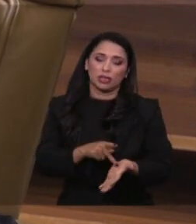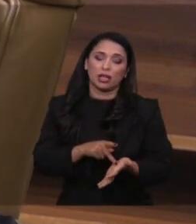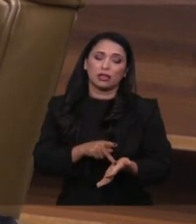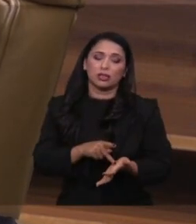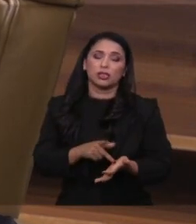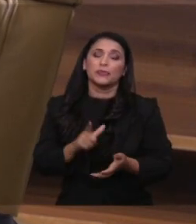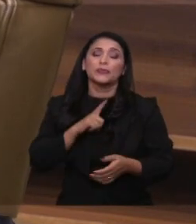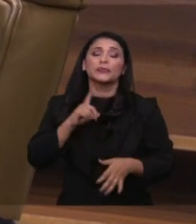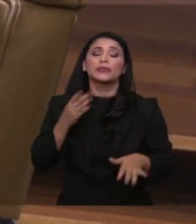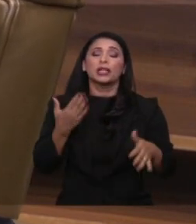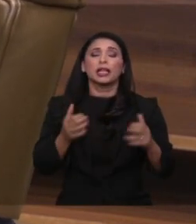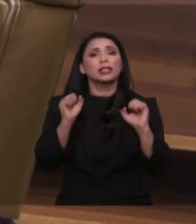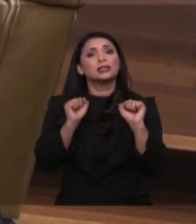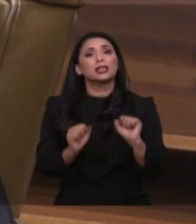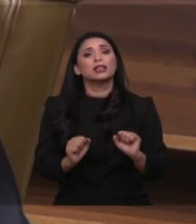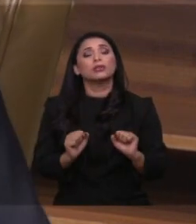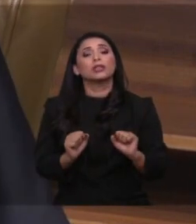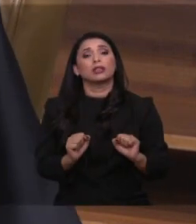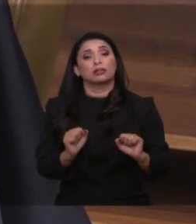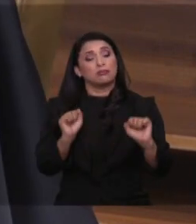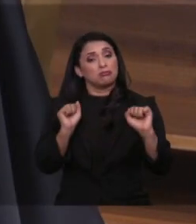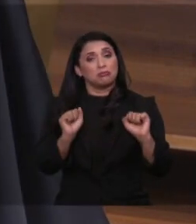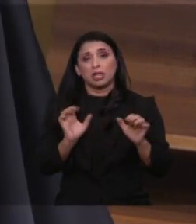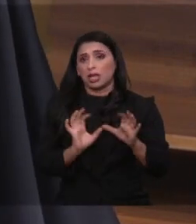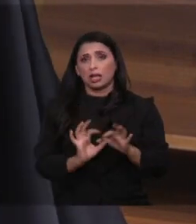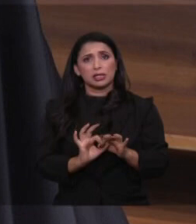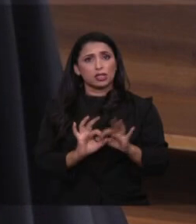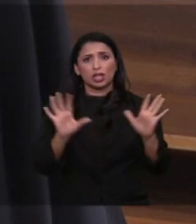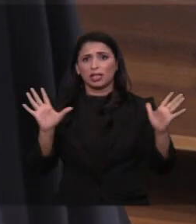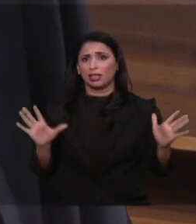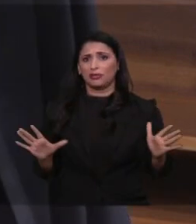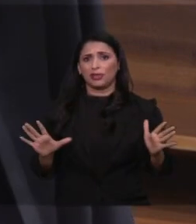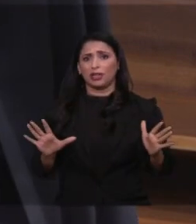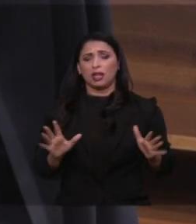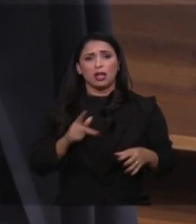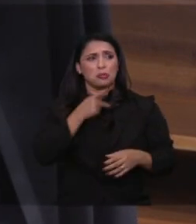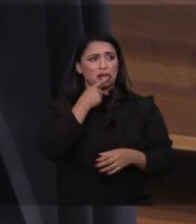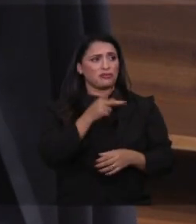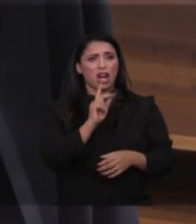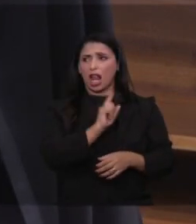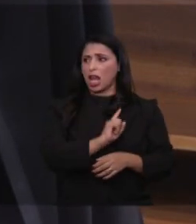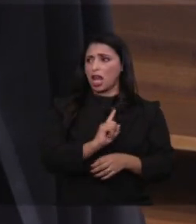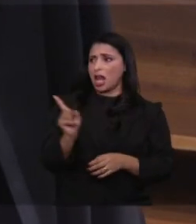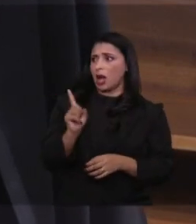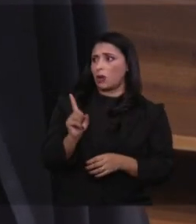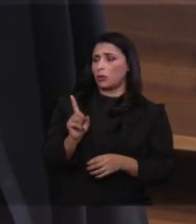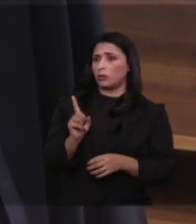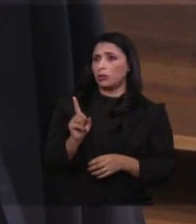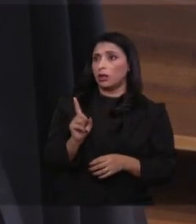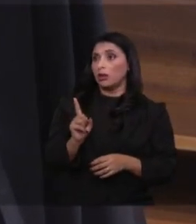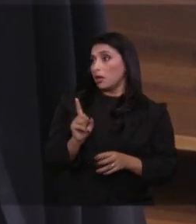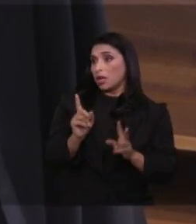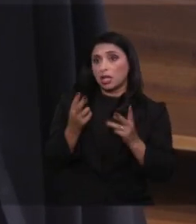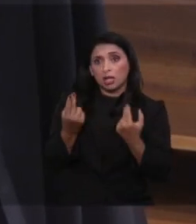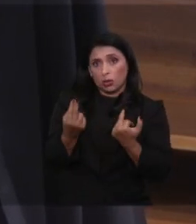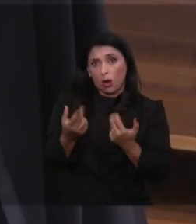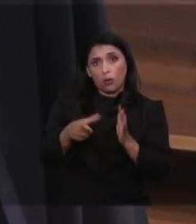que ela tenha o poder de dizer o não, tal qual ela teve o poder de dizer o